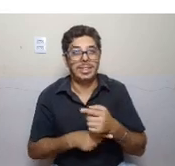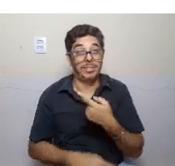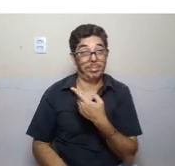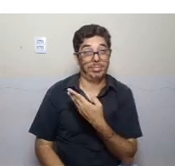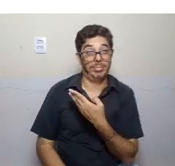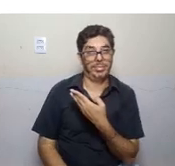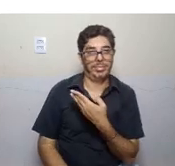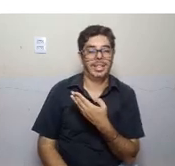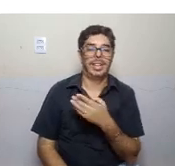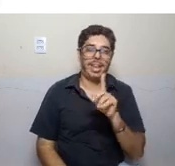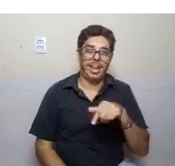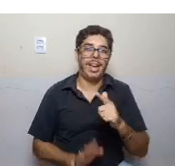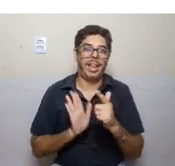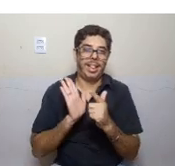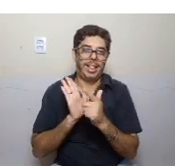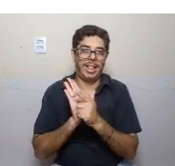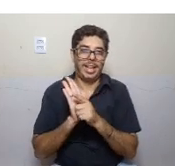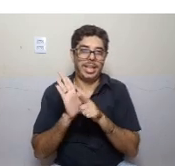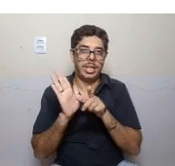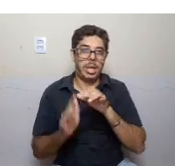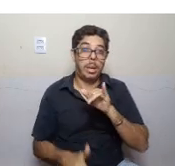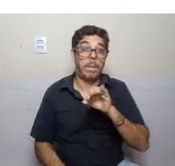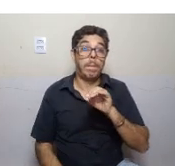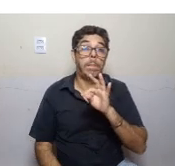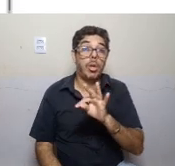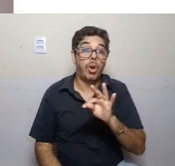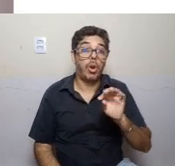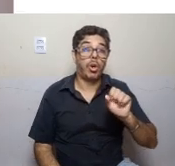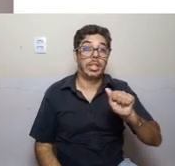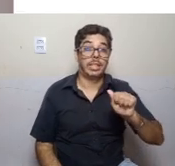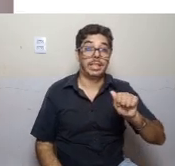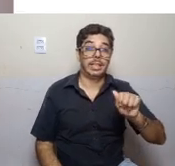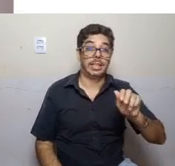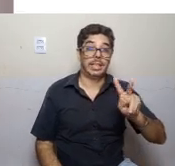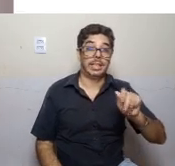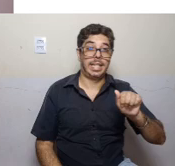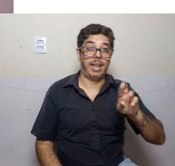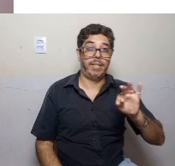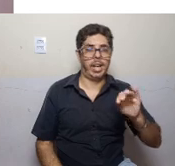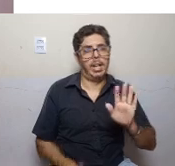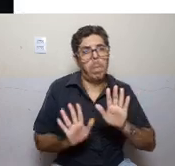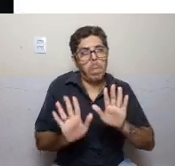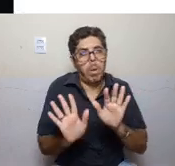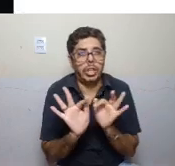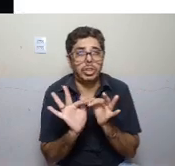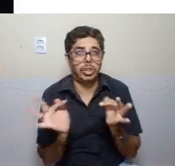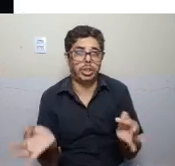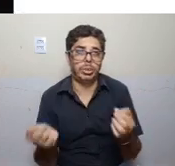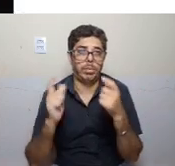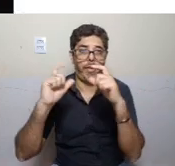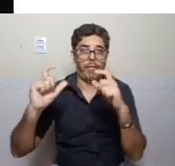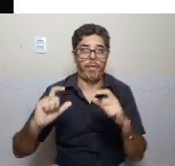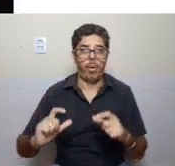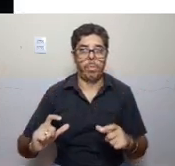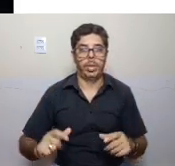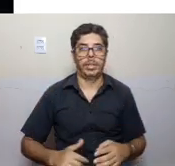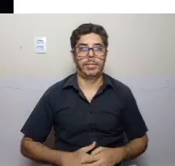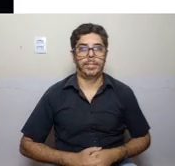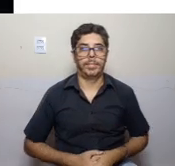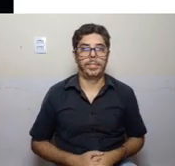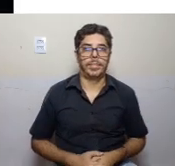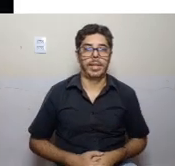nós obtivemos antes nesse vídeo aqui, usando a lei de Biot-Savart, só que de forma muito mais simples.